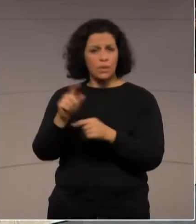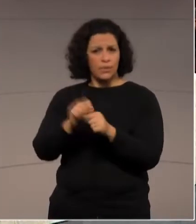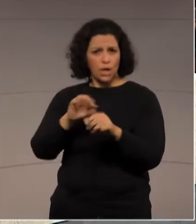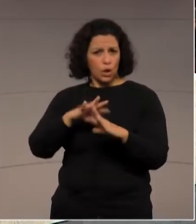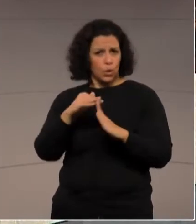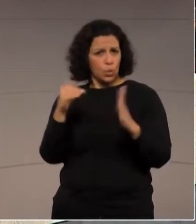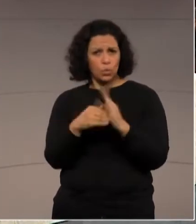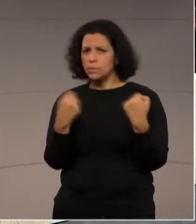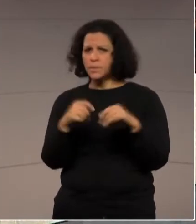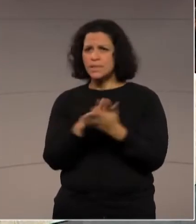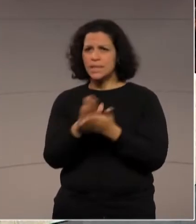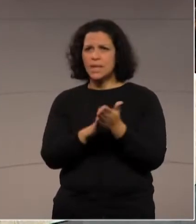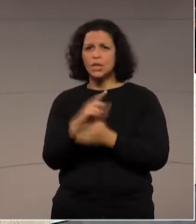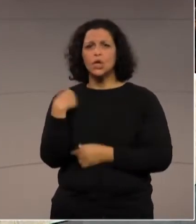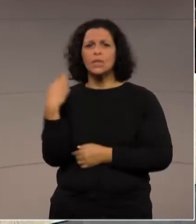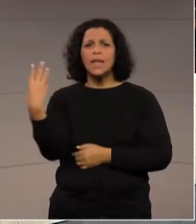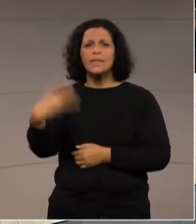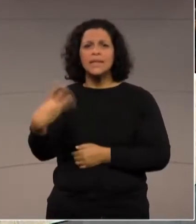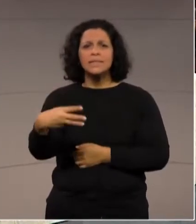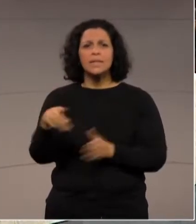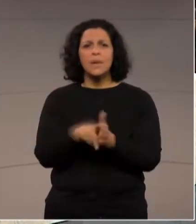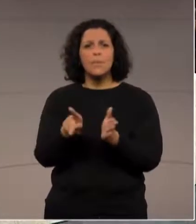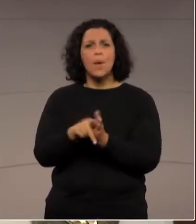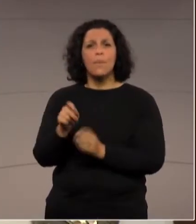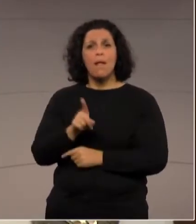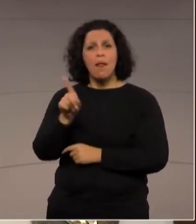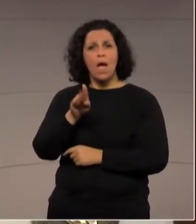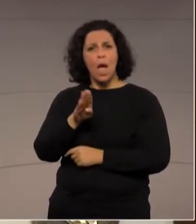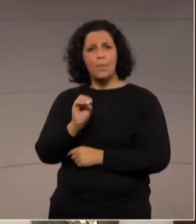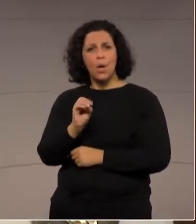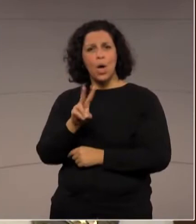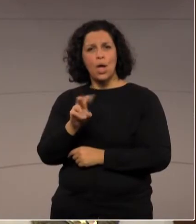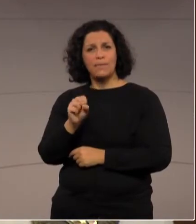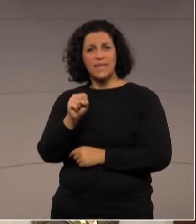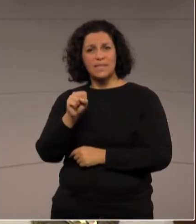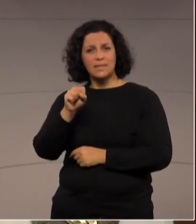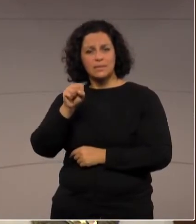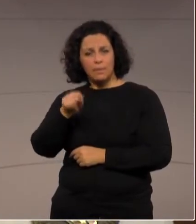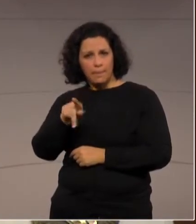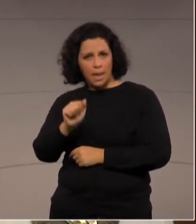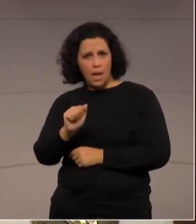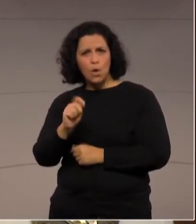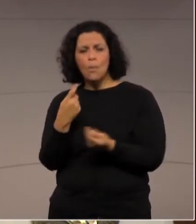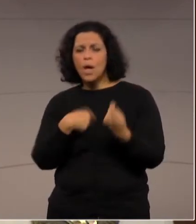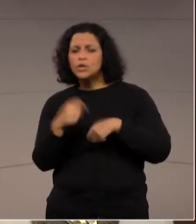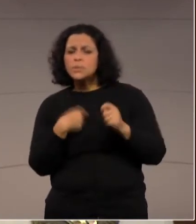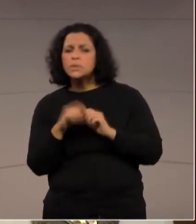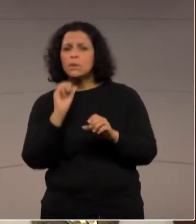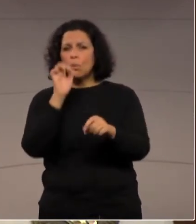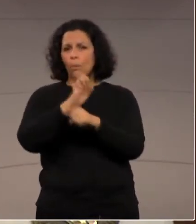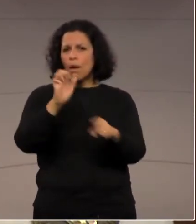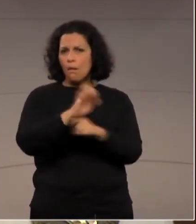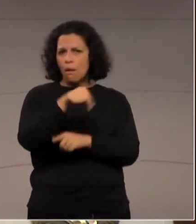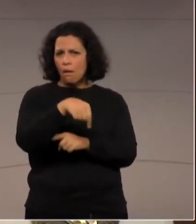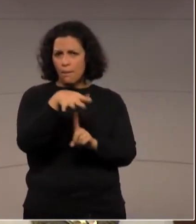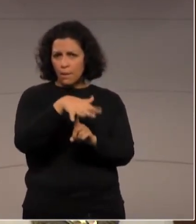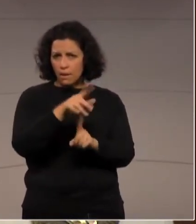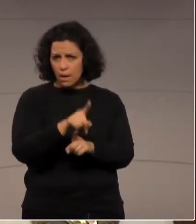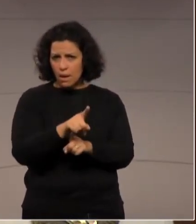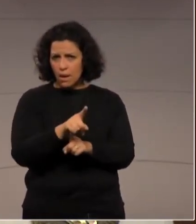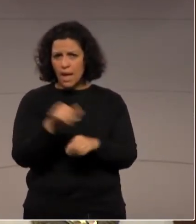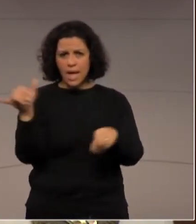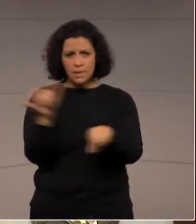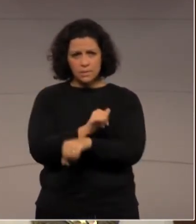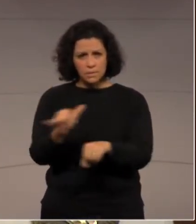será que a gente tem que terceirizavam a bovespa a gestão do estado pra paranaense será que caminhos